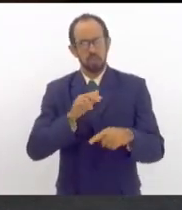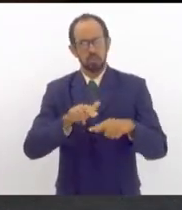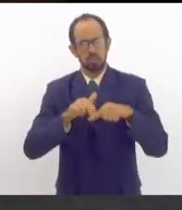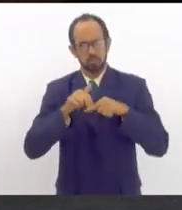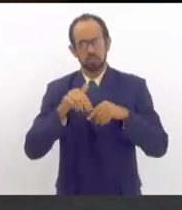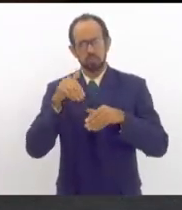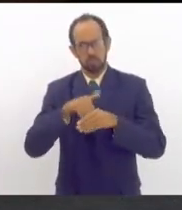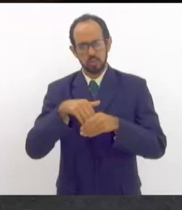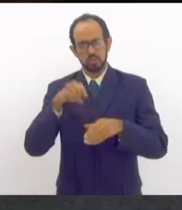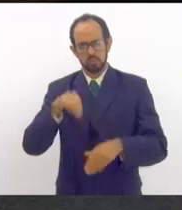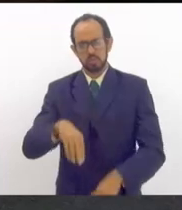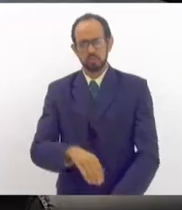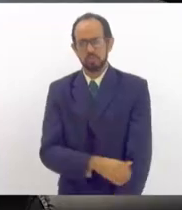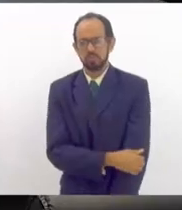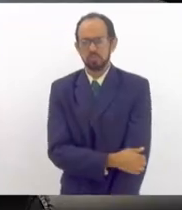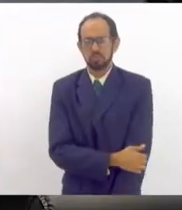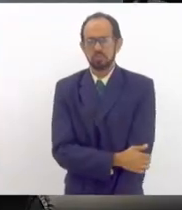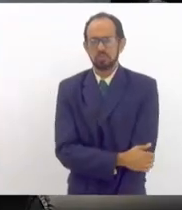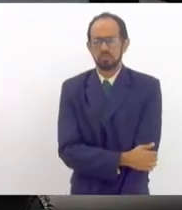sim